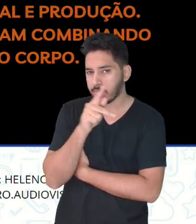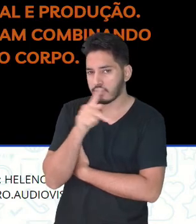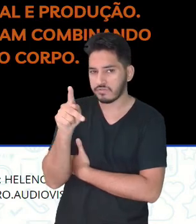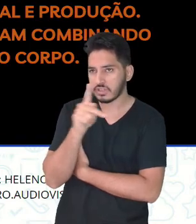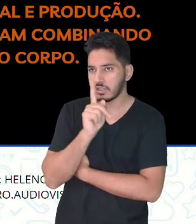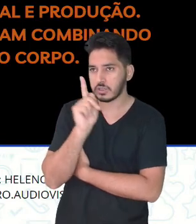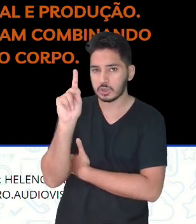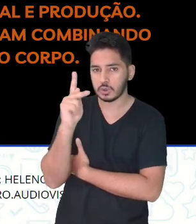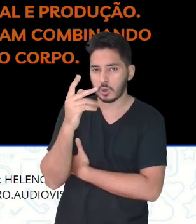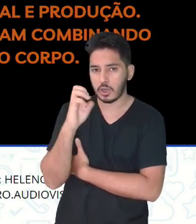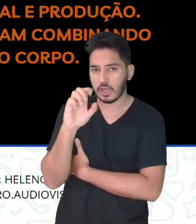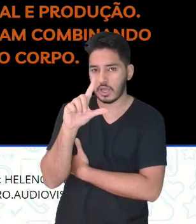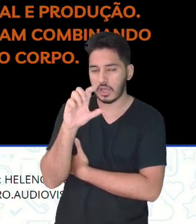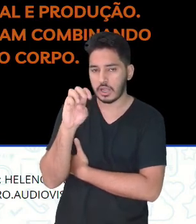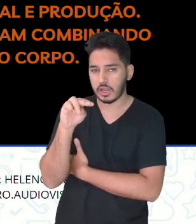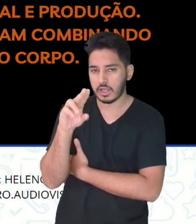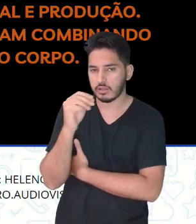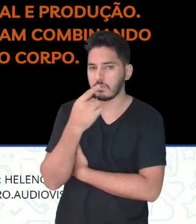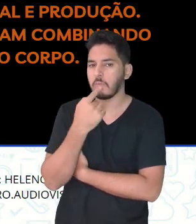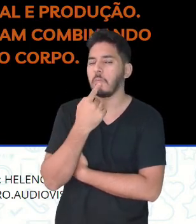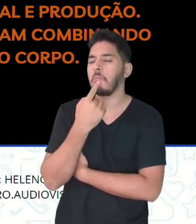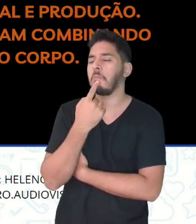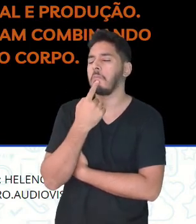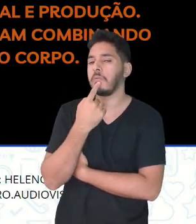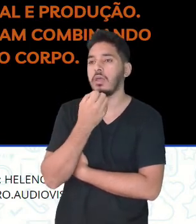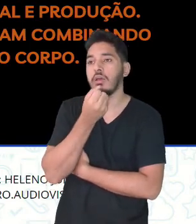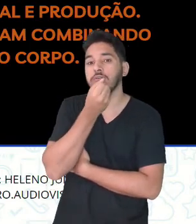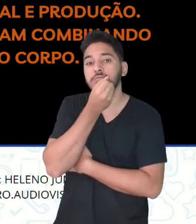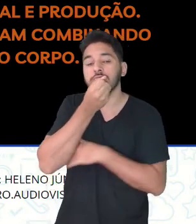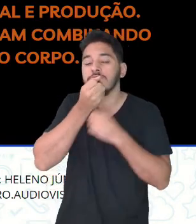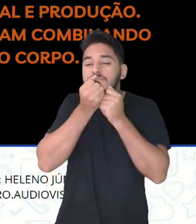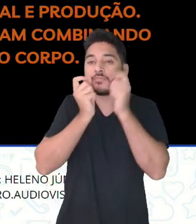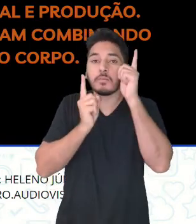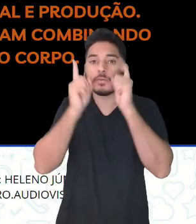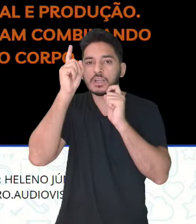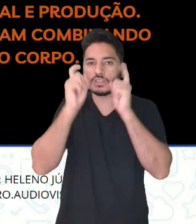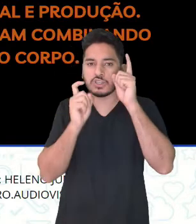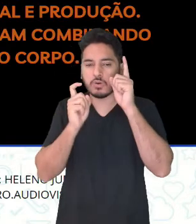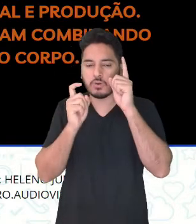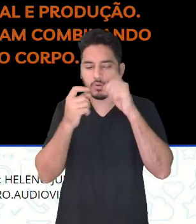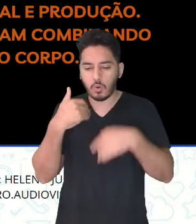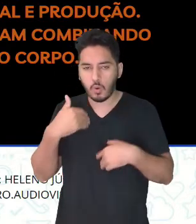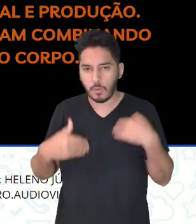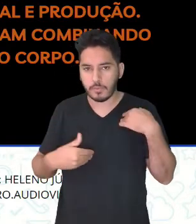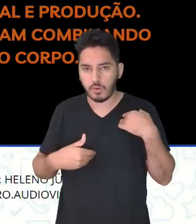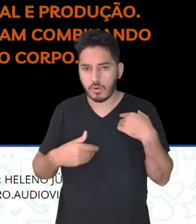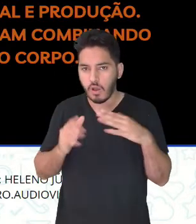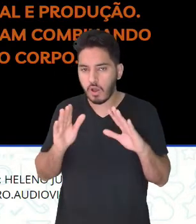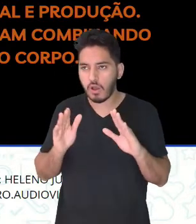professor Heleno nessa foto. Vejam que a expressão aí não é só corporal,